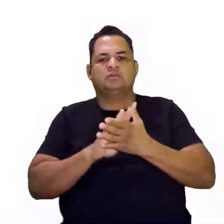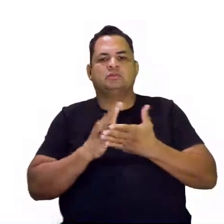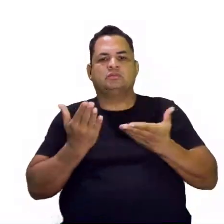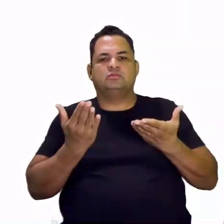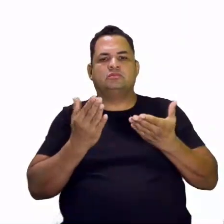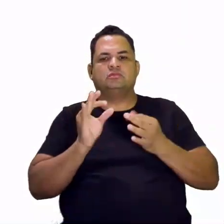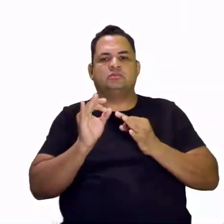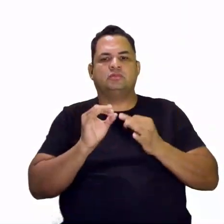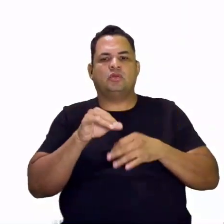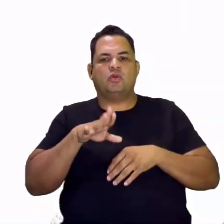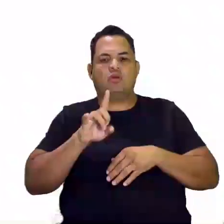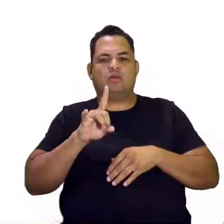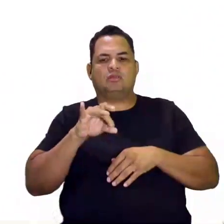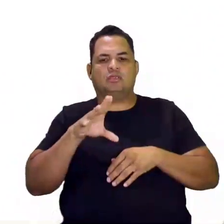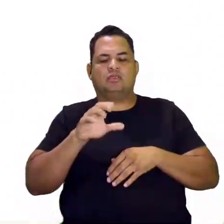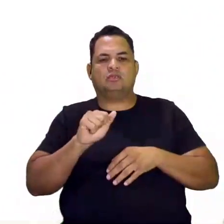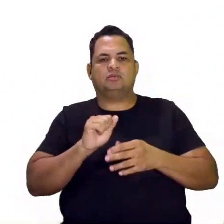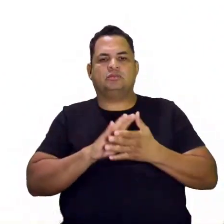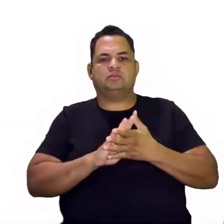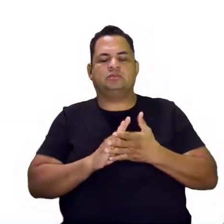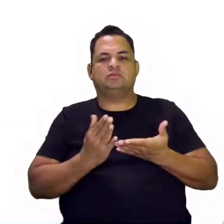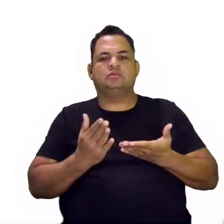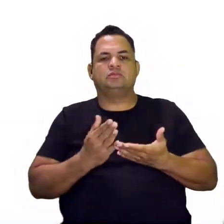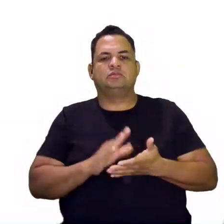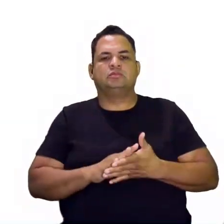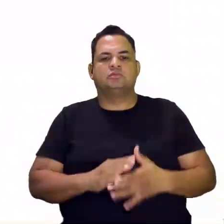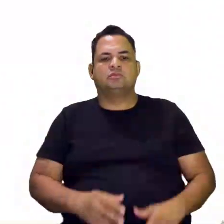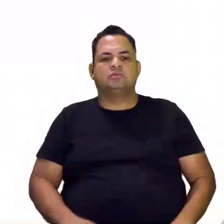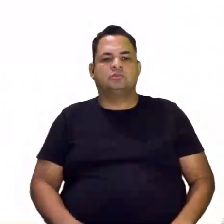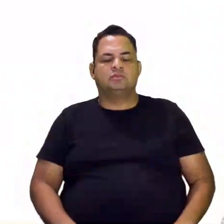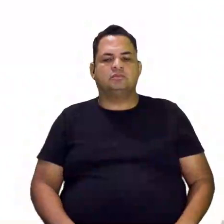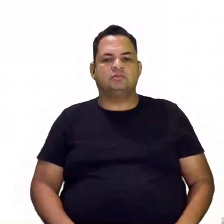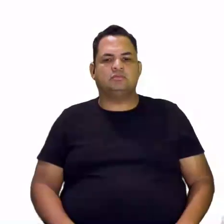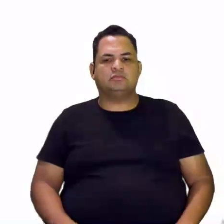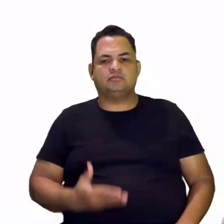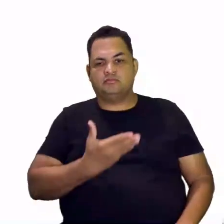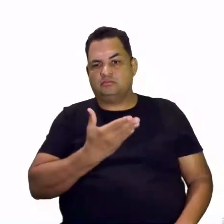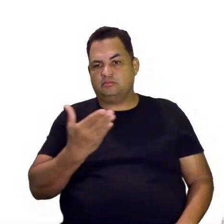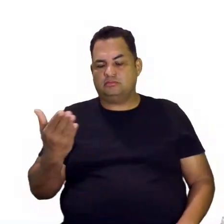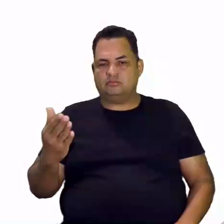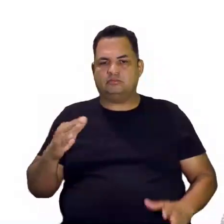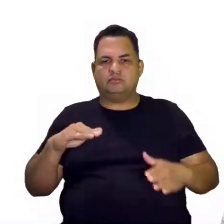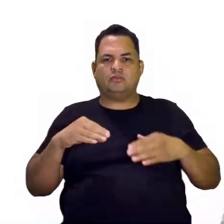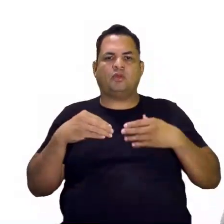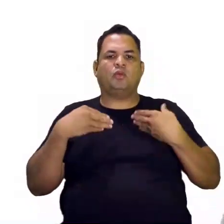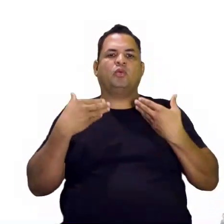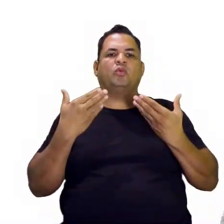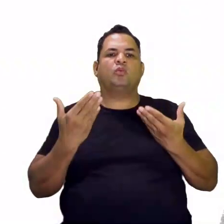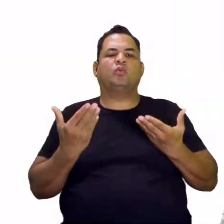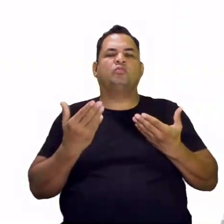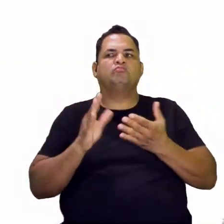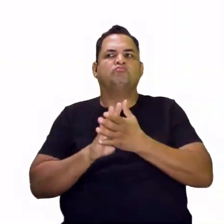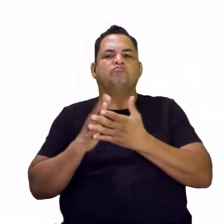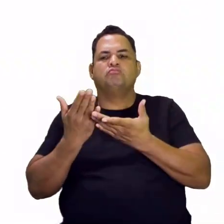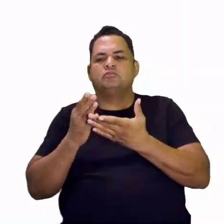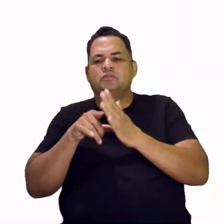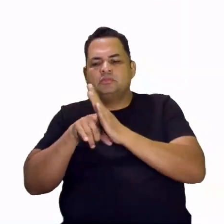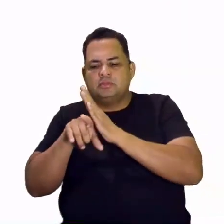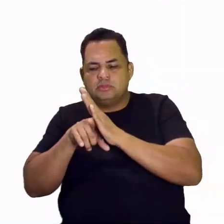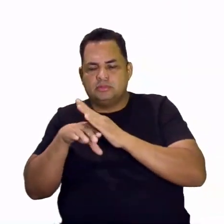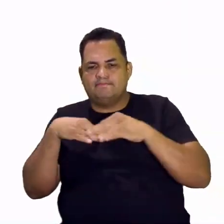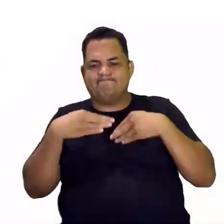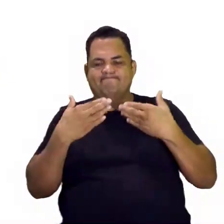atuais organelas que nós chamamos de mitocôndrias e cloroplastos. Então, como que foi que eles descobriram